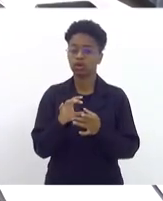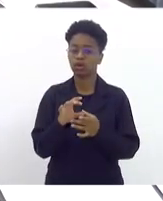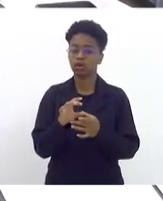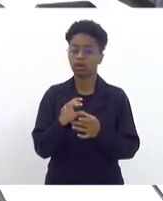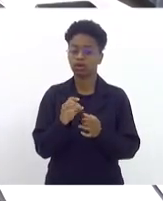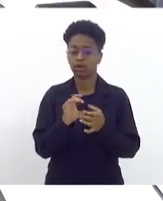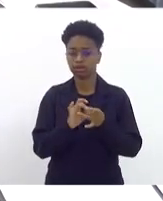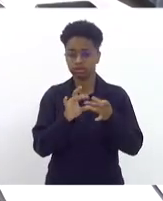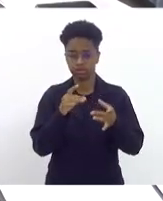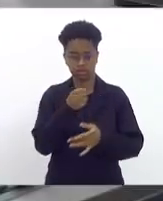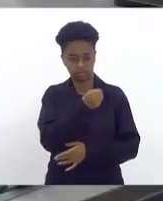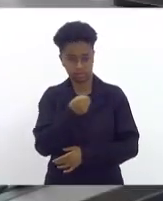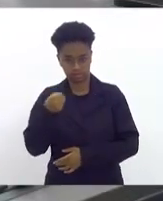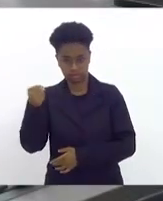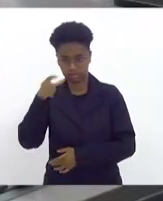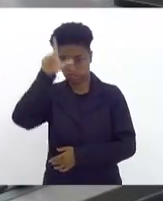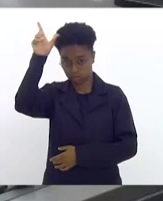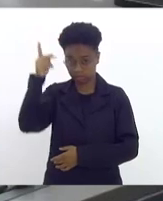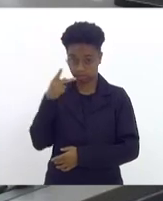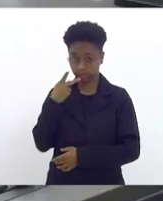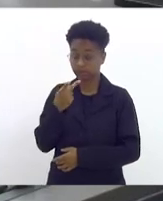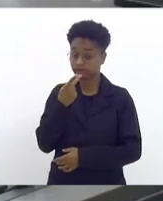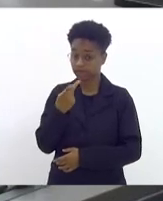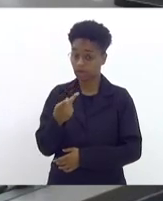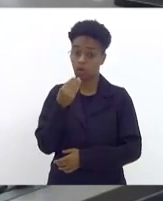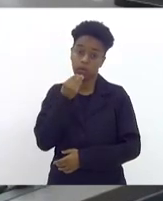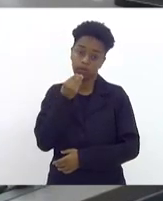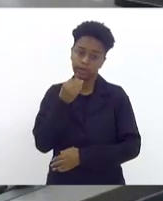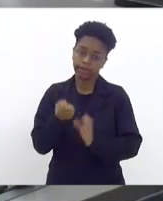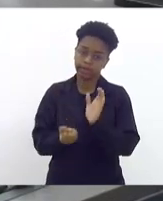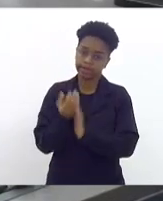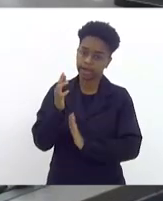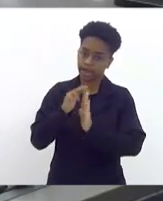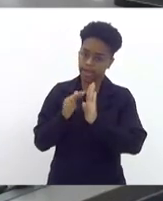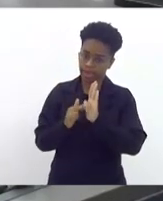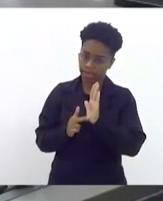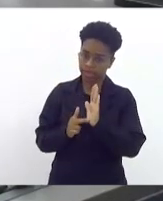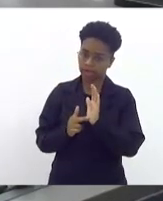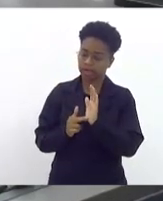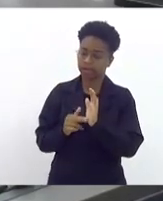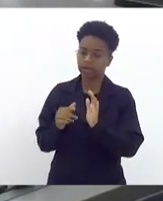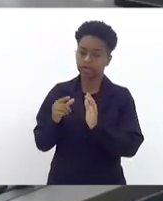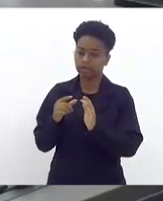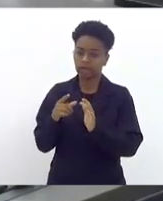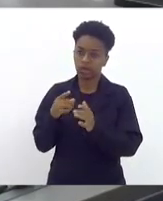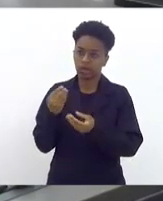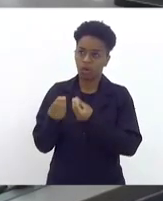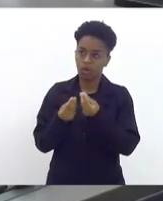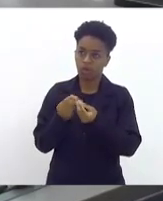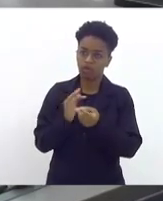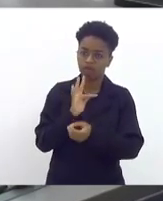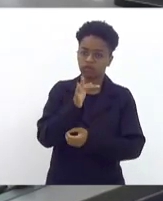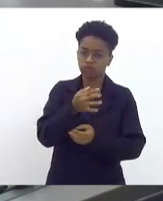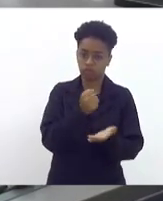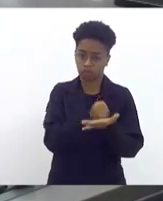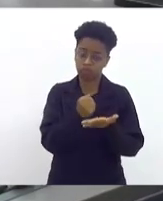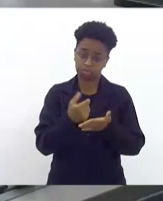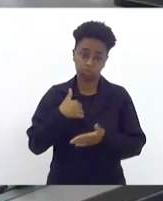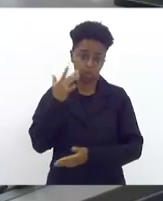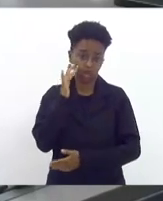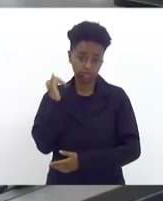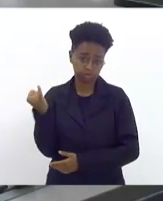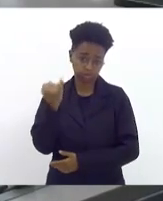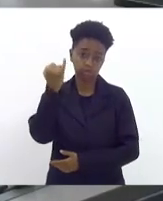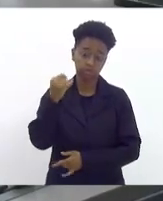que aqui ele ele tá falando Claro que ele é a regras é balizadoras para futuras concessões acho extremamente válido inclusive Se a gente